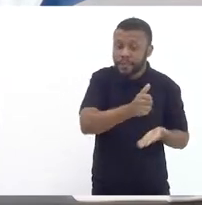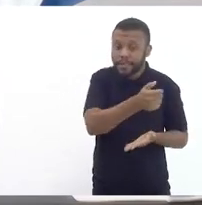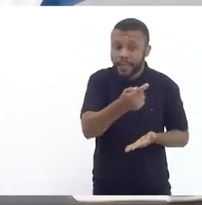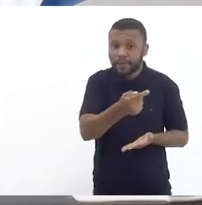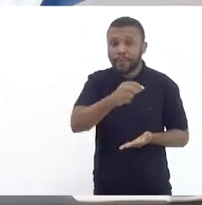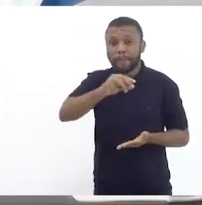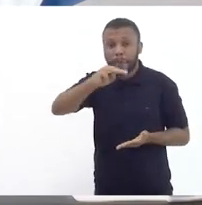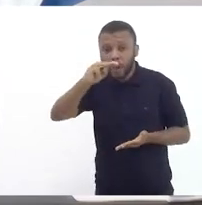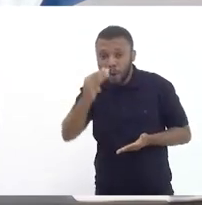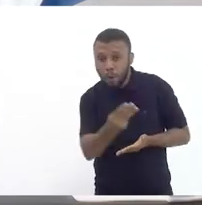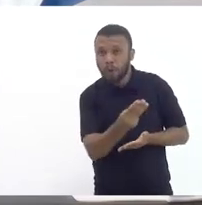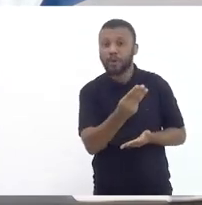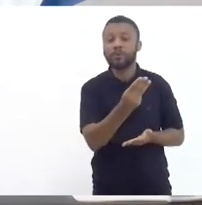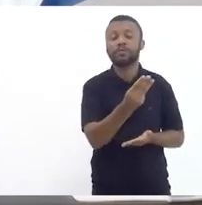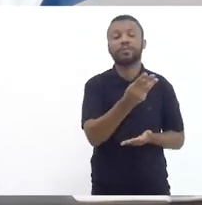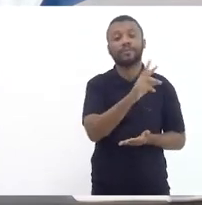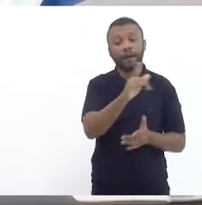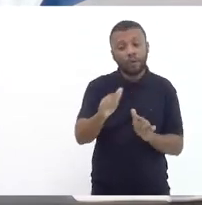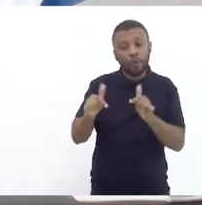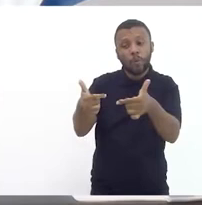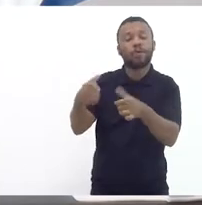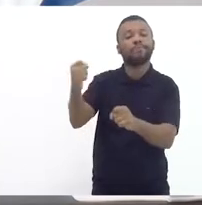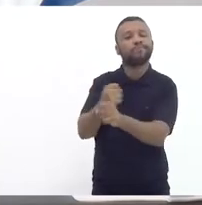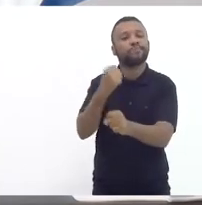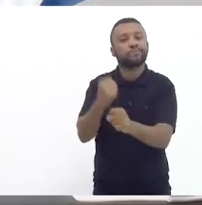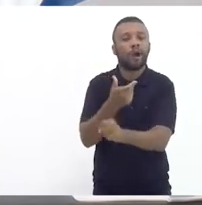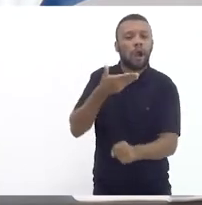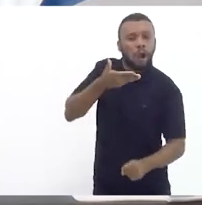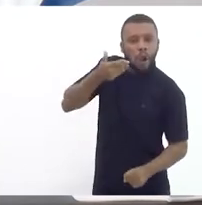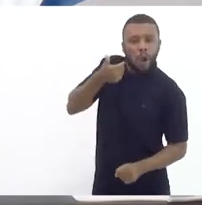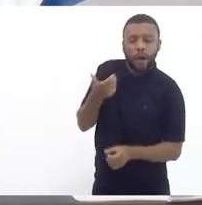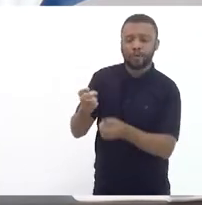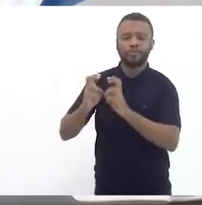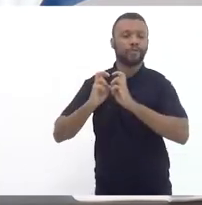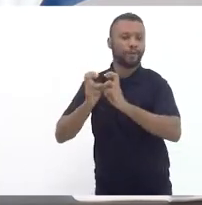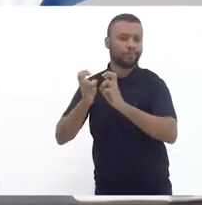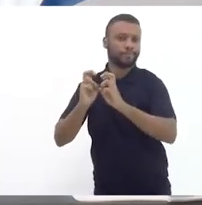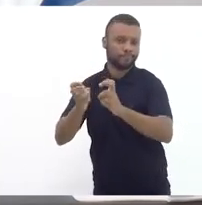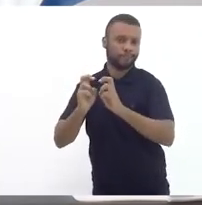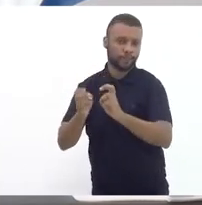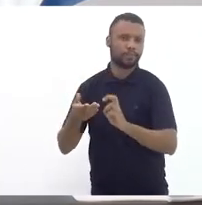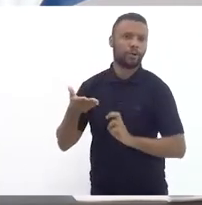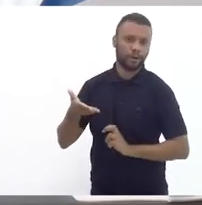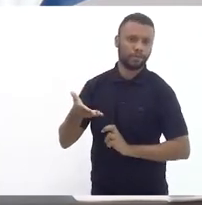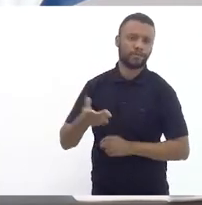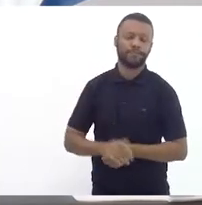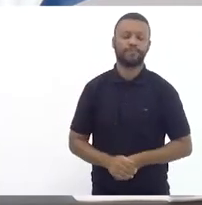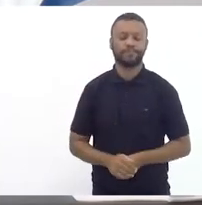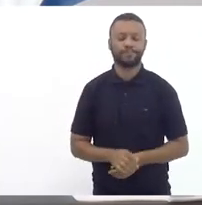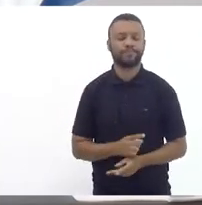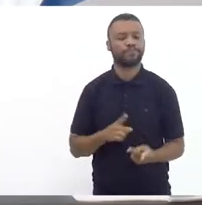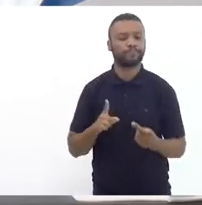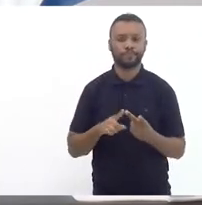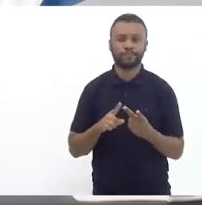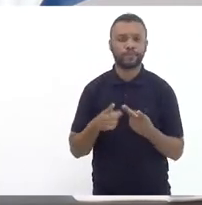na melhoria, no aprimoramento do nosso transporte ferroviário. Queria também